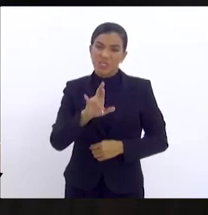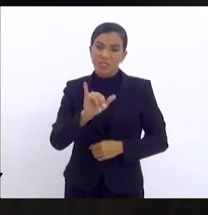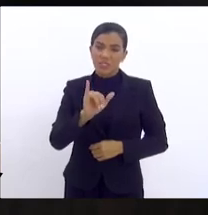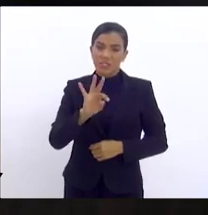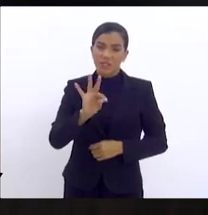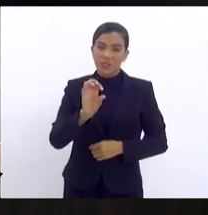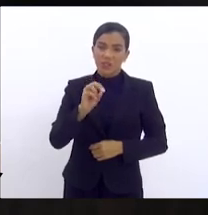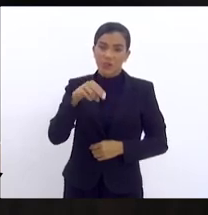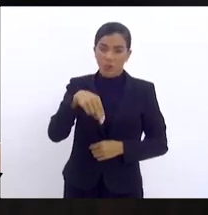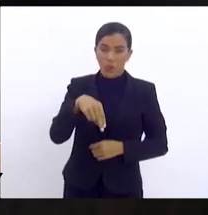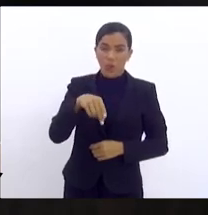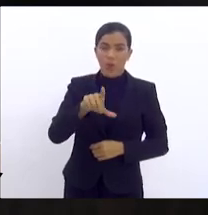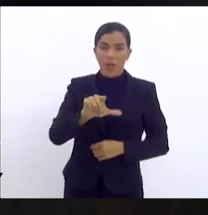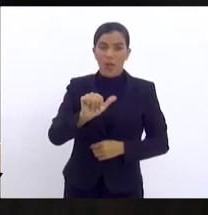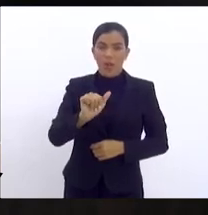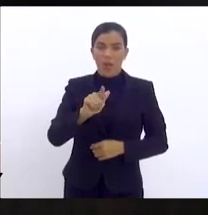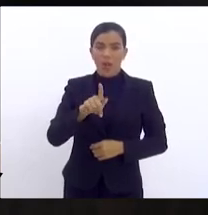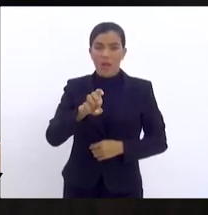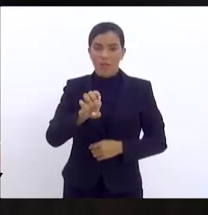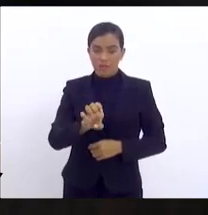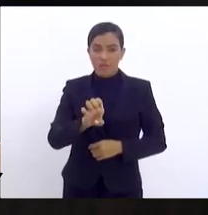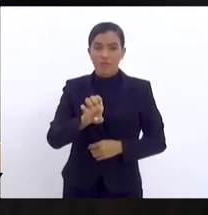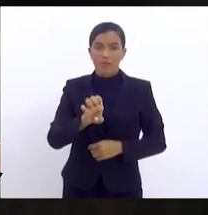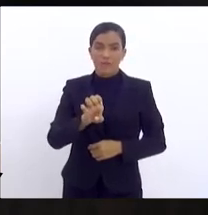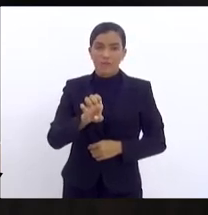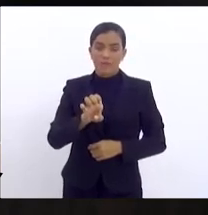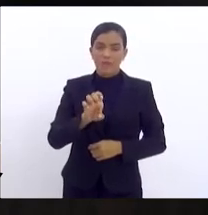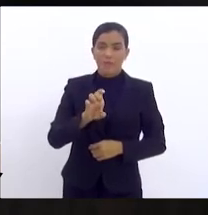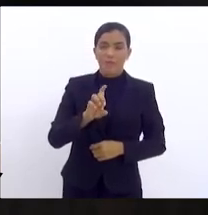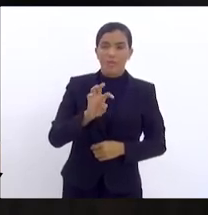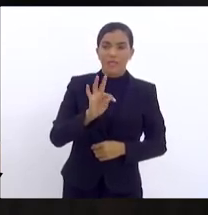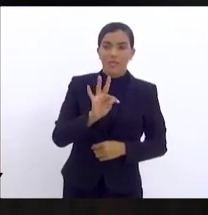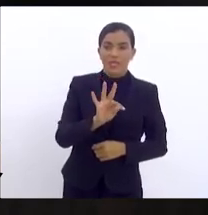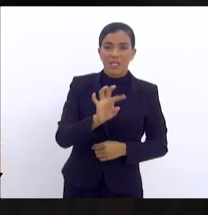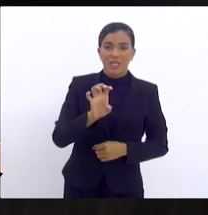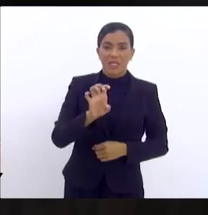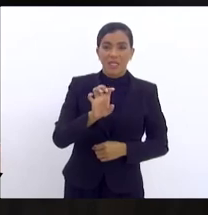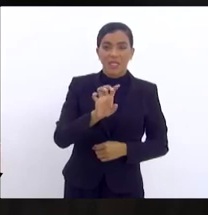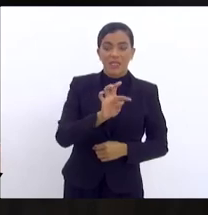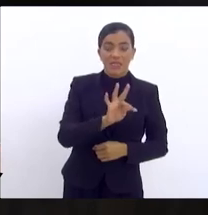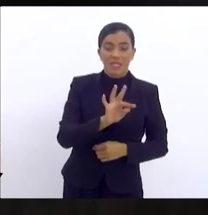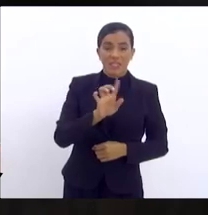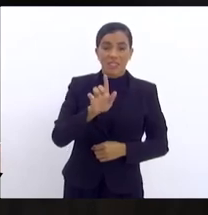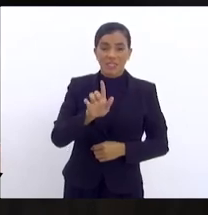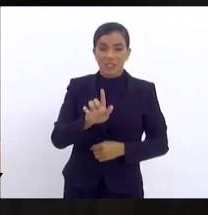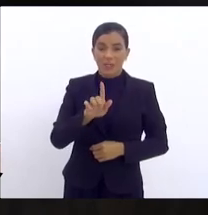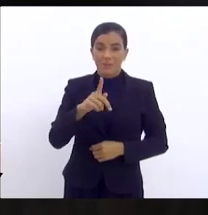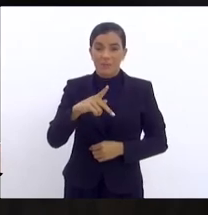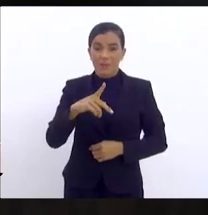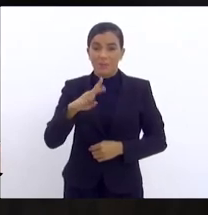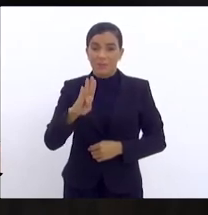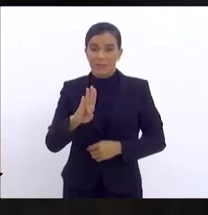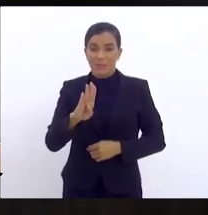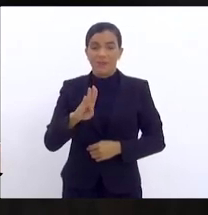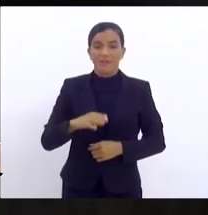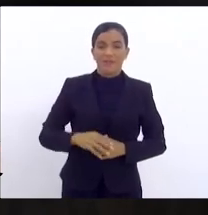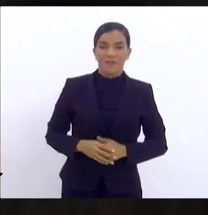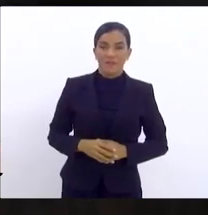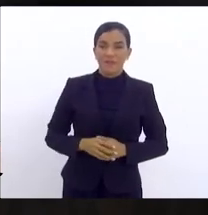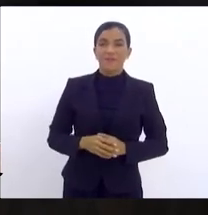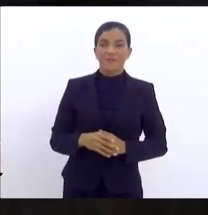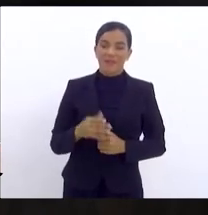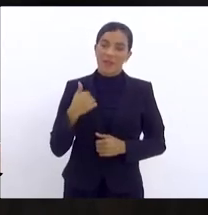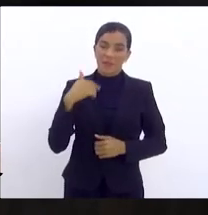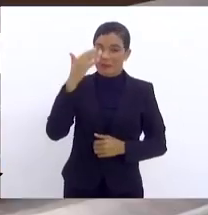Lage né que é da dgpb como se fosse o nosso CPA não é isso que aí eu tenho que eu tenho que entender